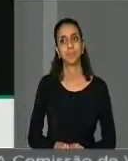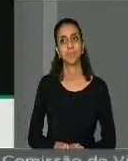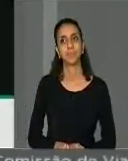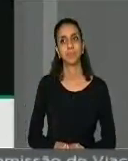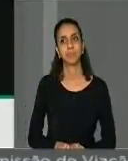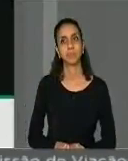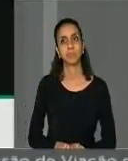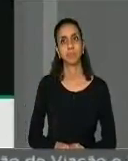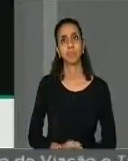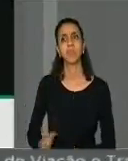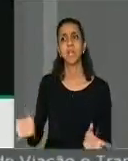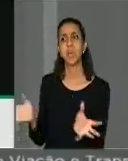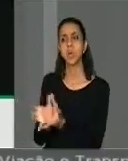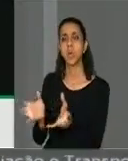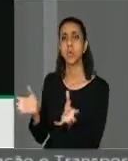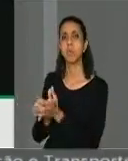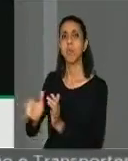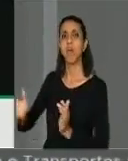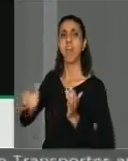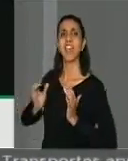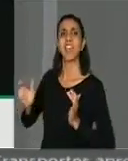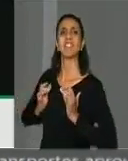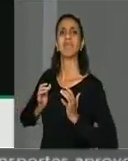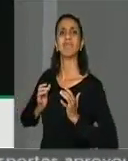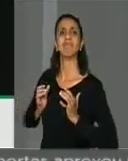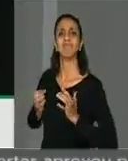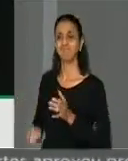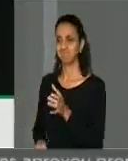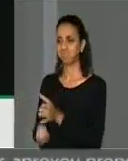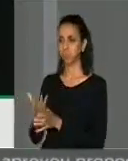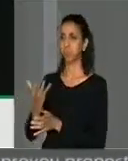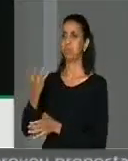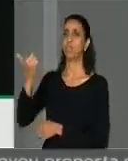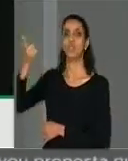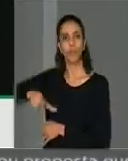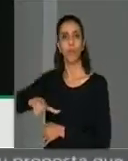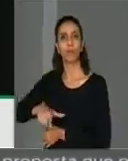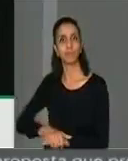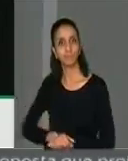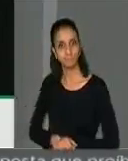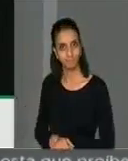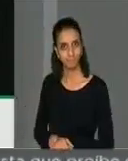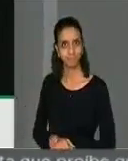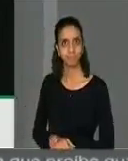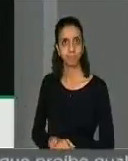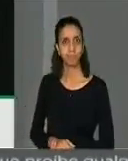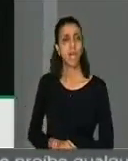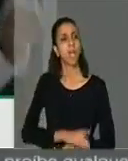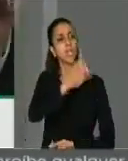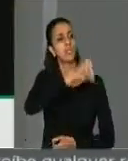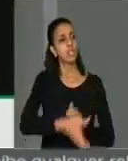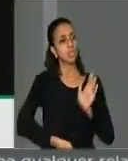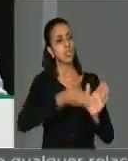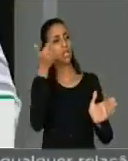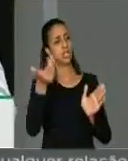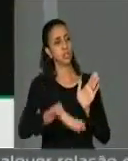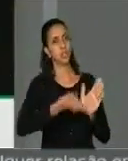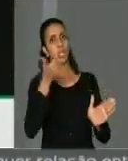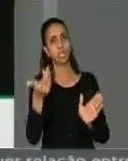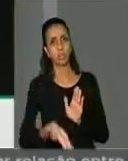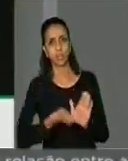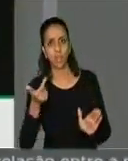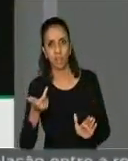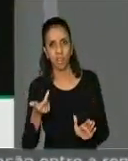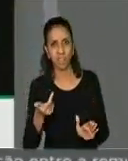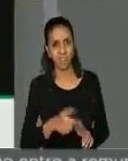Grande está de volta. De volta para tirar os direitos daqueles